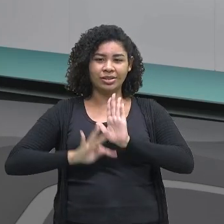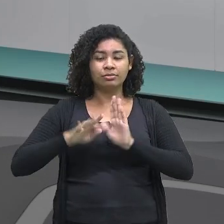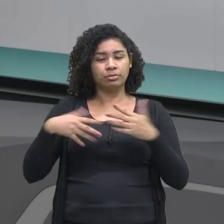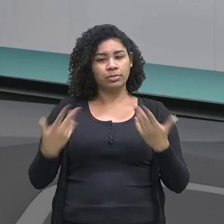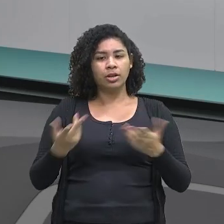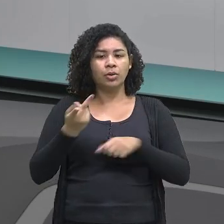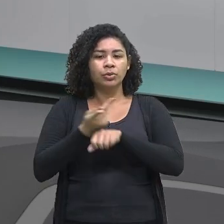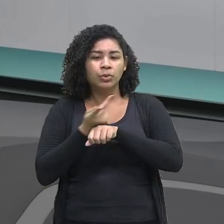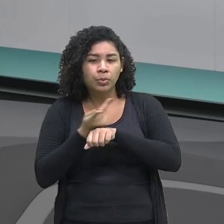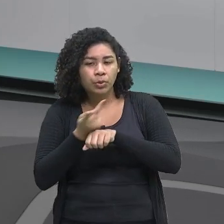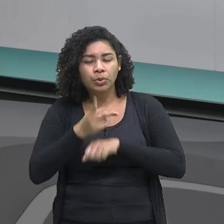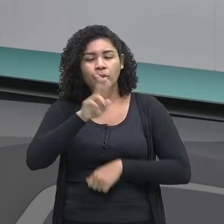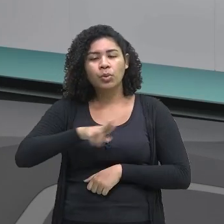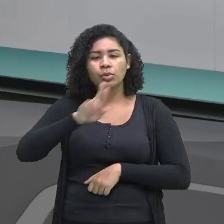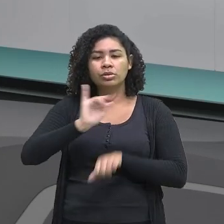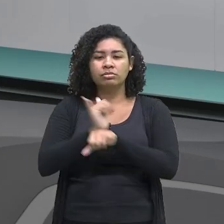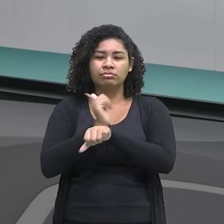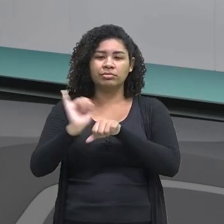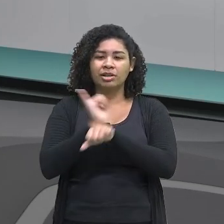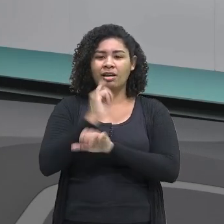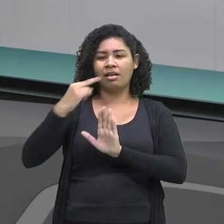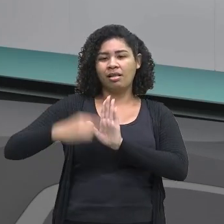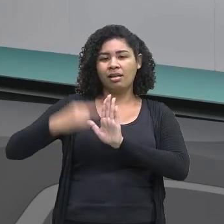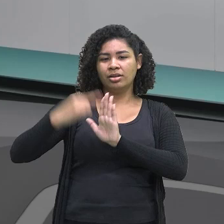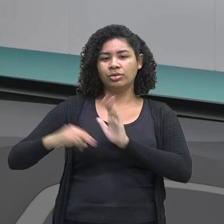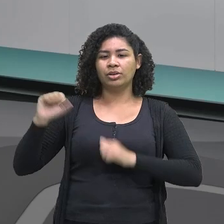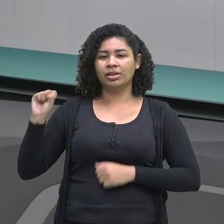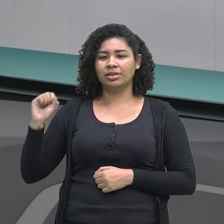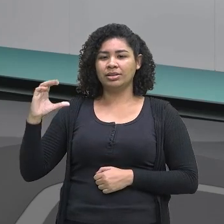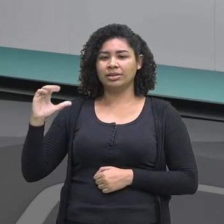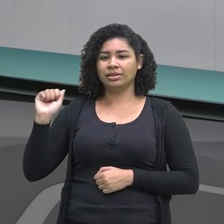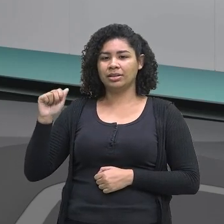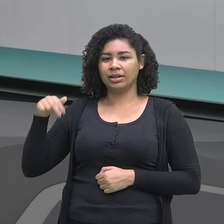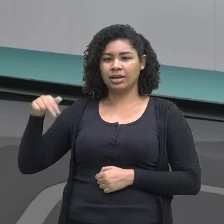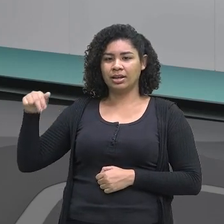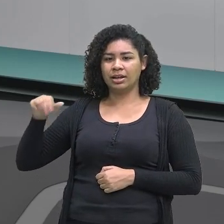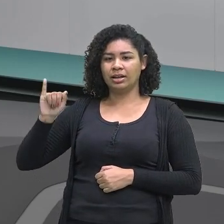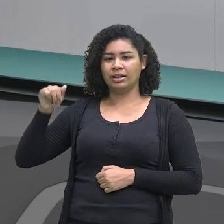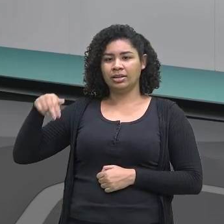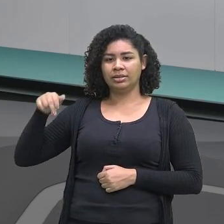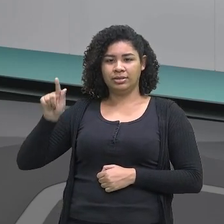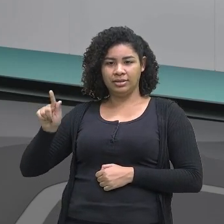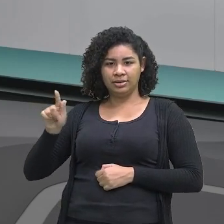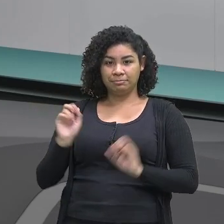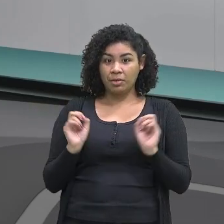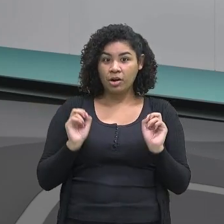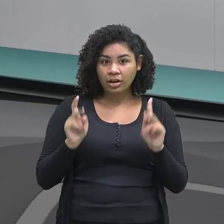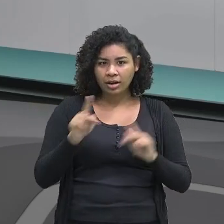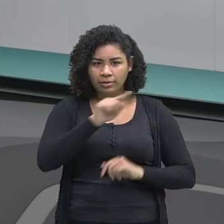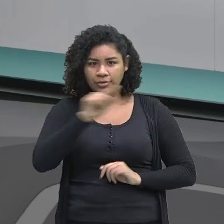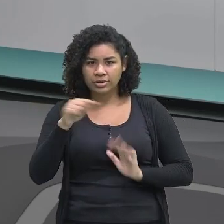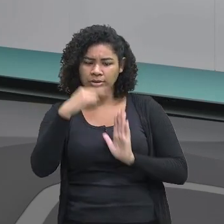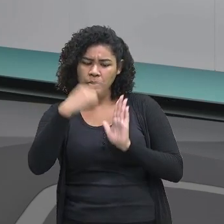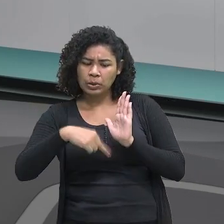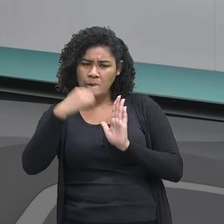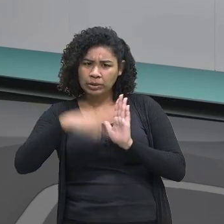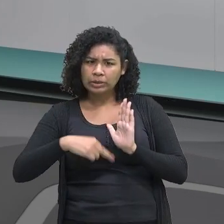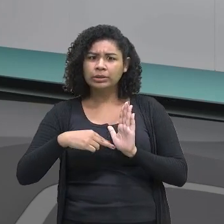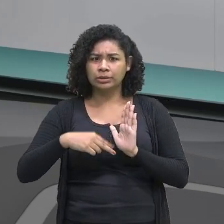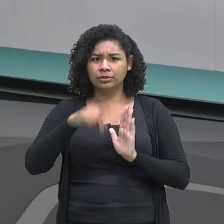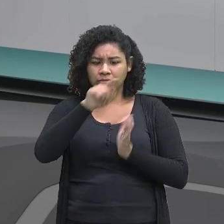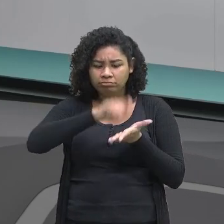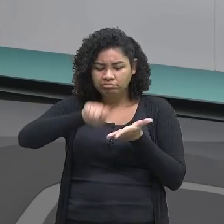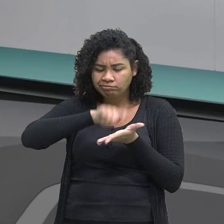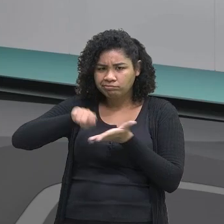a técnica de leitura scanning. Ok, pessoal? Estão anotando aí, vendo a diferença entre o